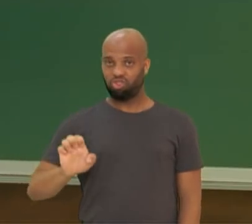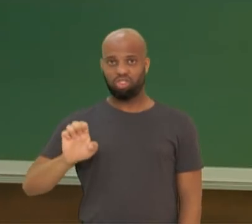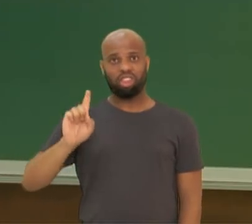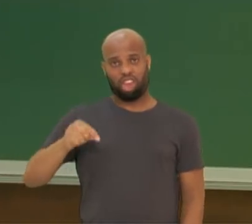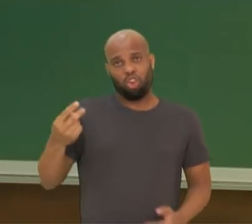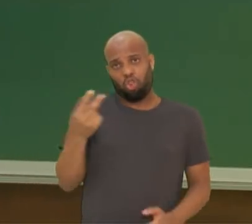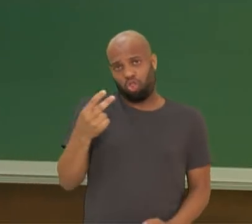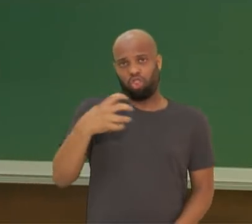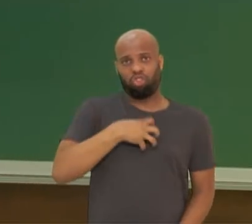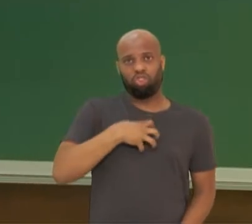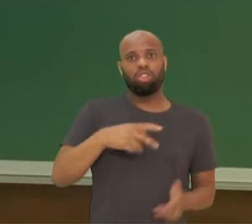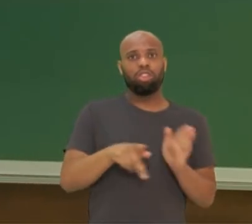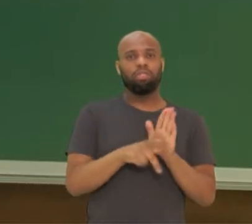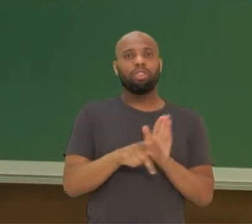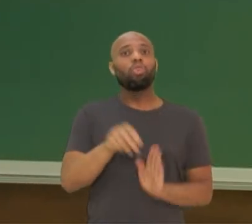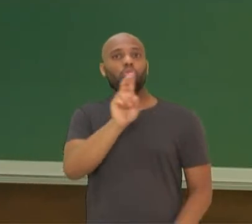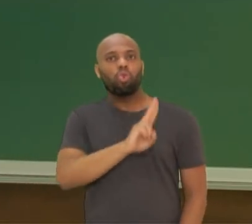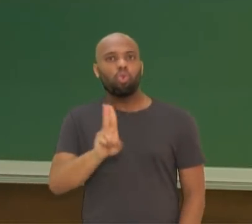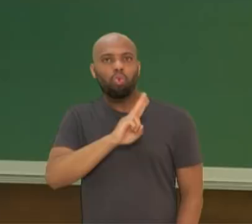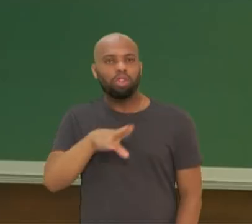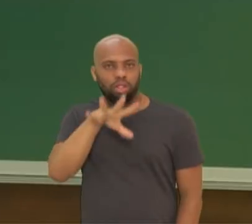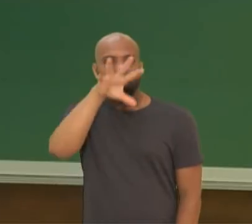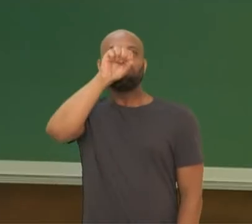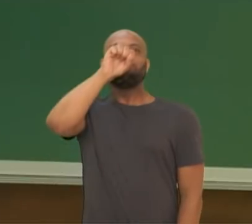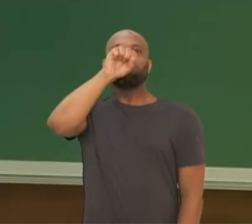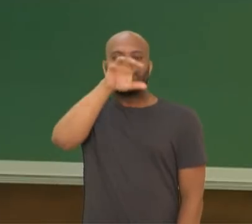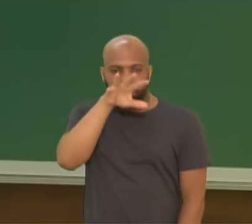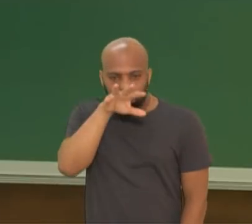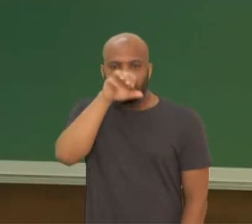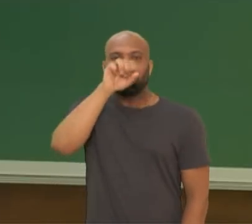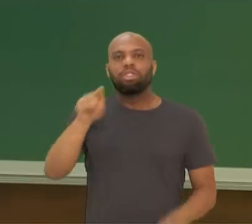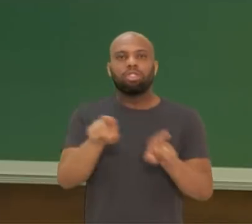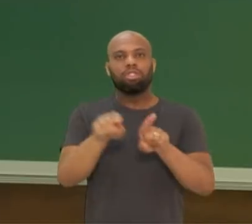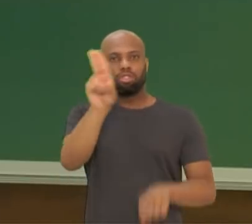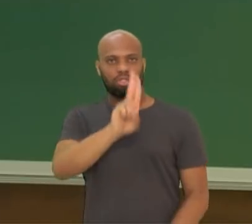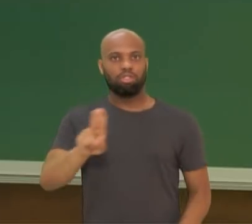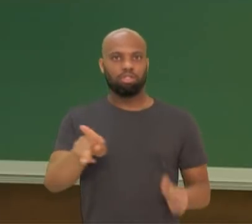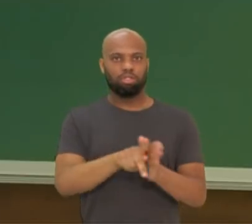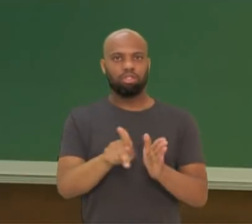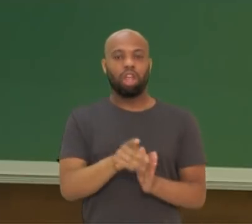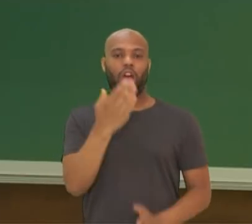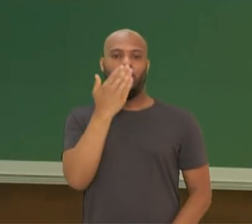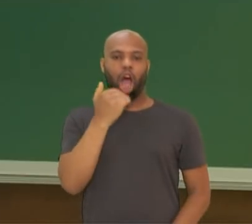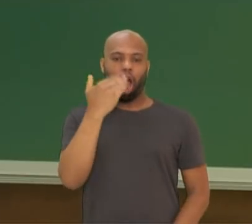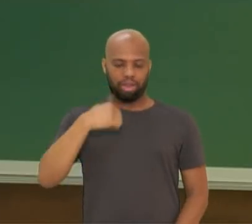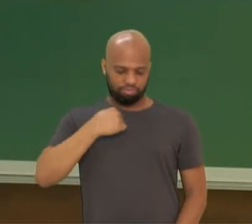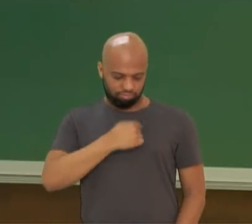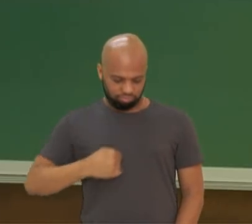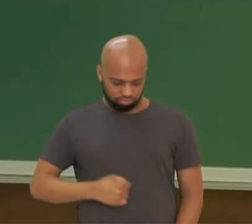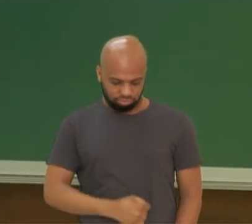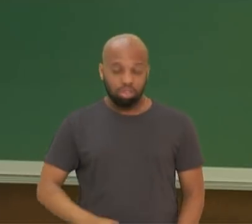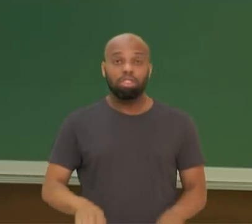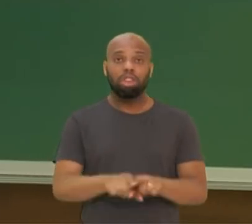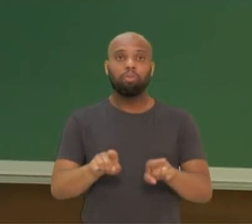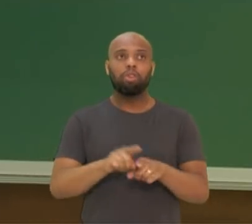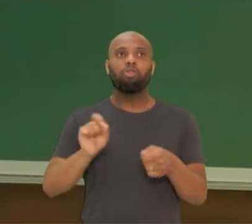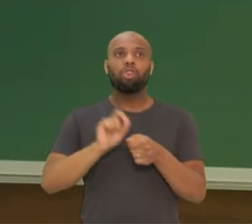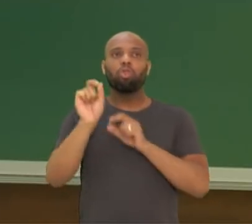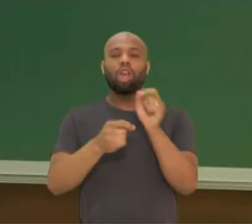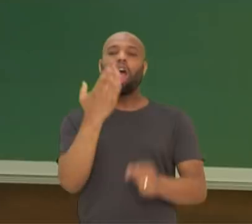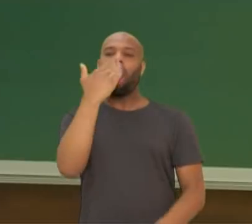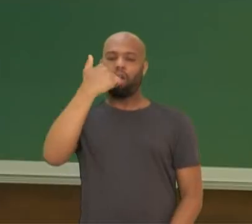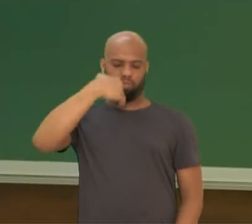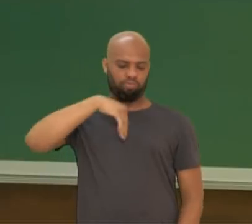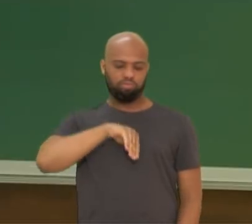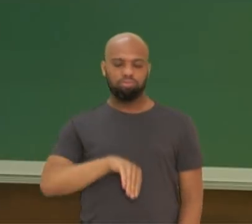comum ao sistema respiratório e digestório, certo? E aí, então, o que ela vai fazer? O alimento vai passar